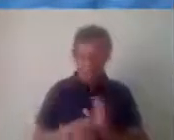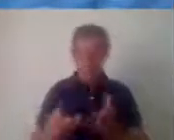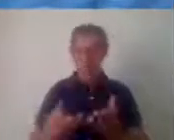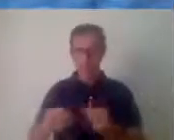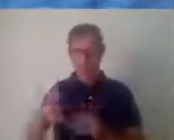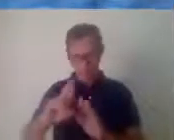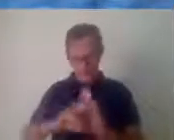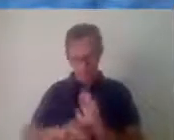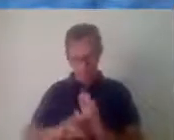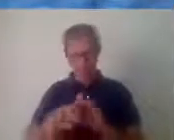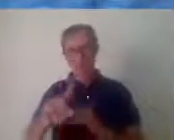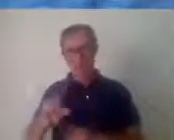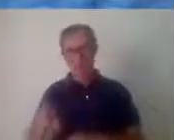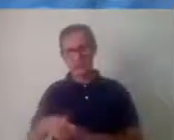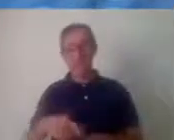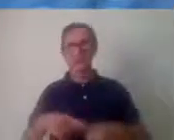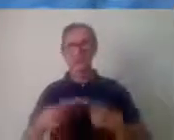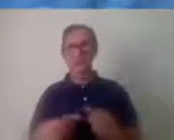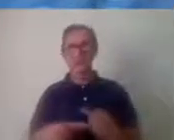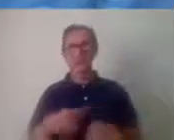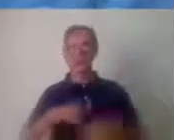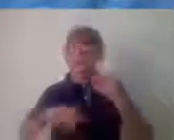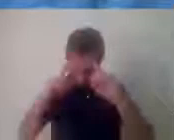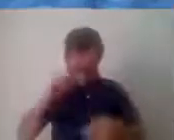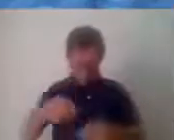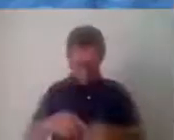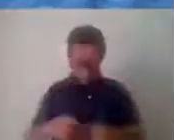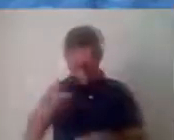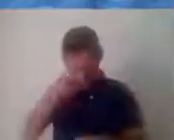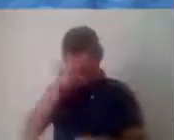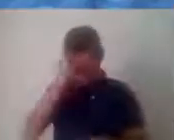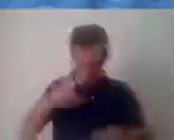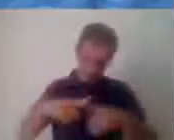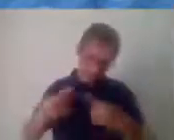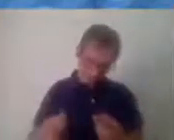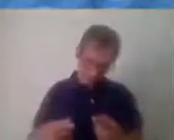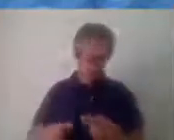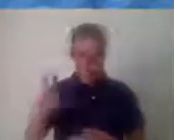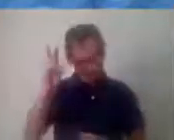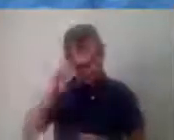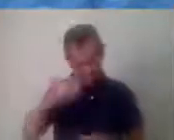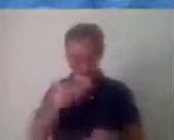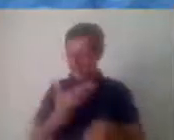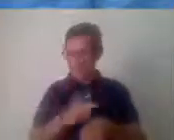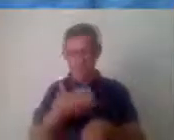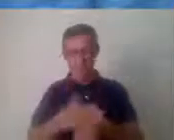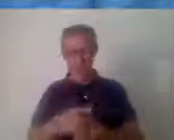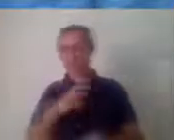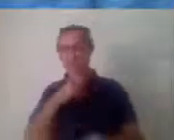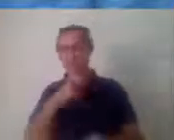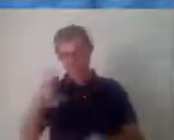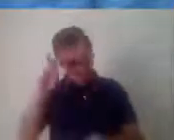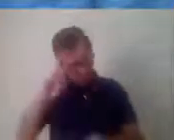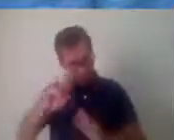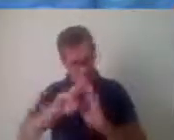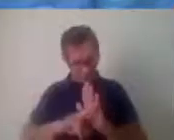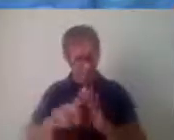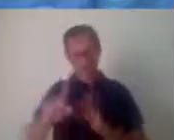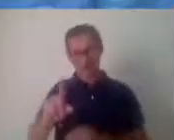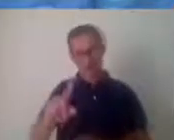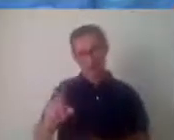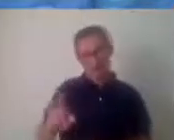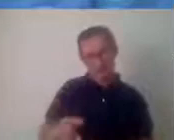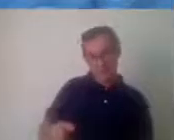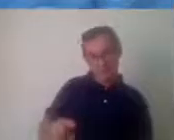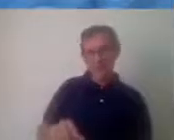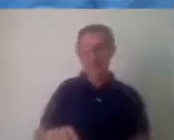de integração. Você pode até saber a ideia, você pode até saber a lógica, mas se você não praticar, você não vai lembrar as regras de integração. Então,